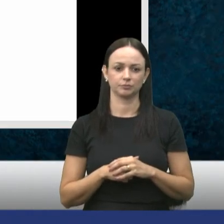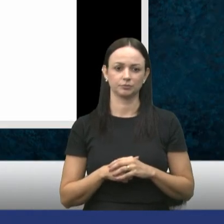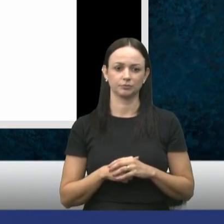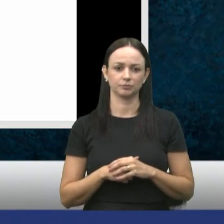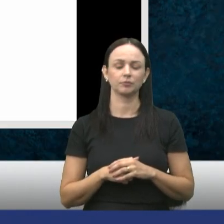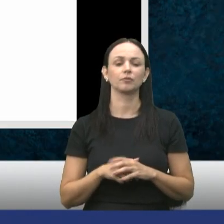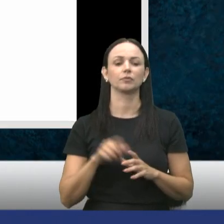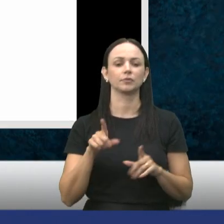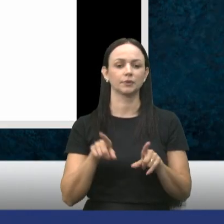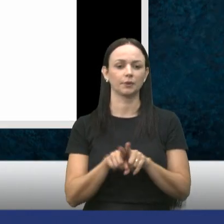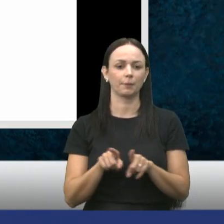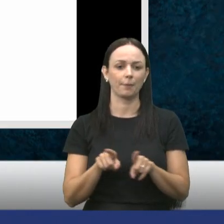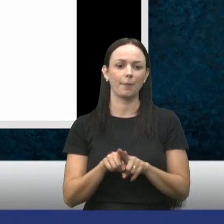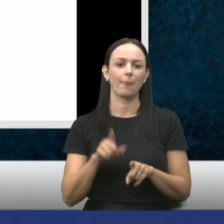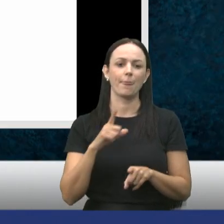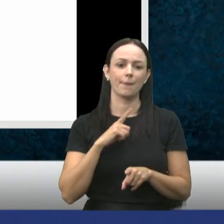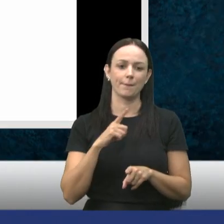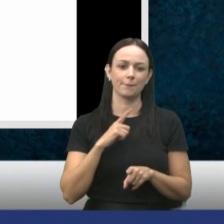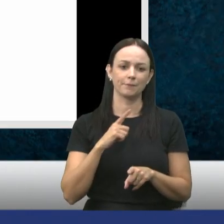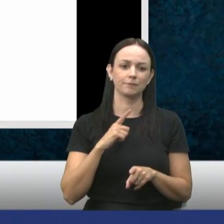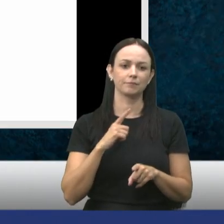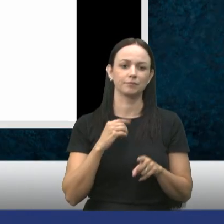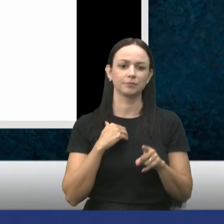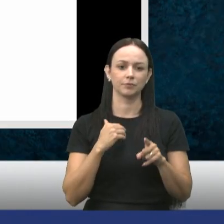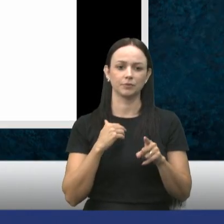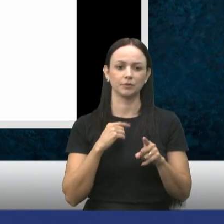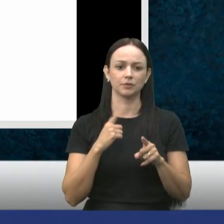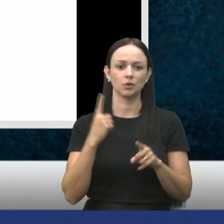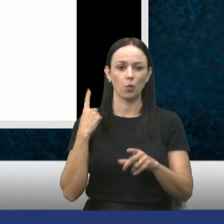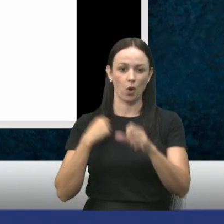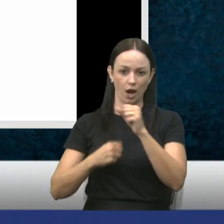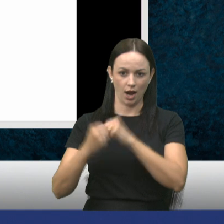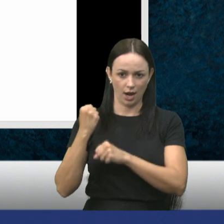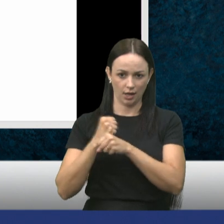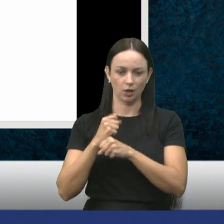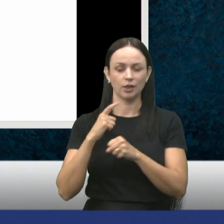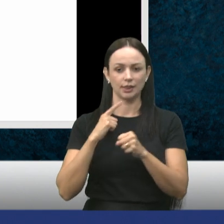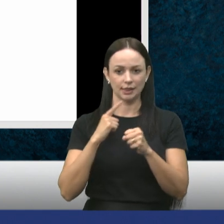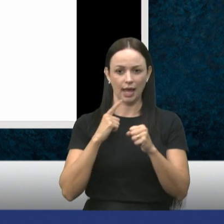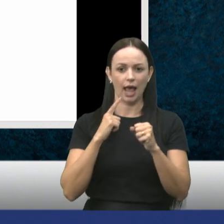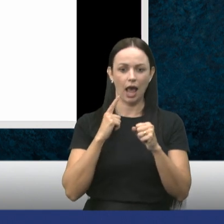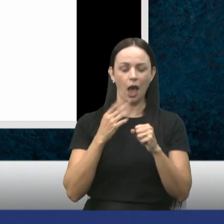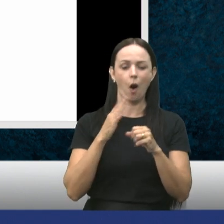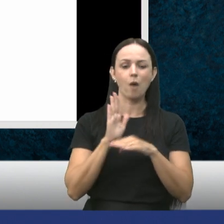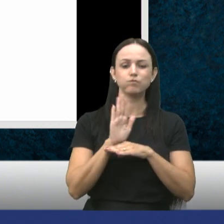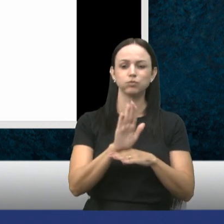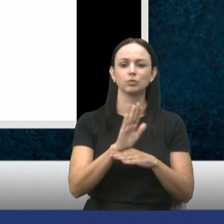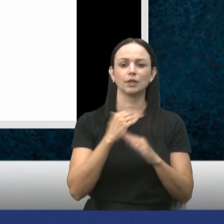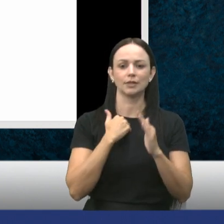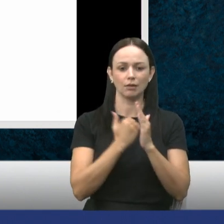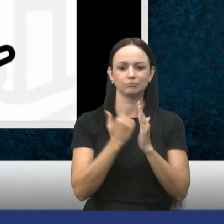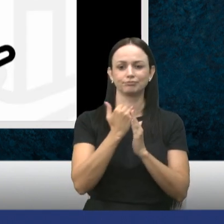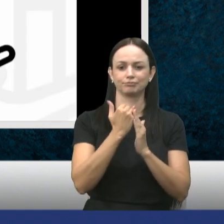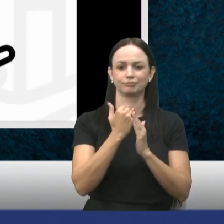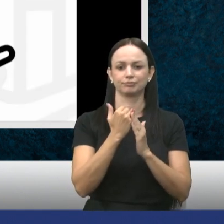E também tem cobertura de superávit do ano anterior, né, que dá uma cobertura